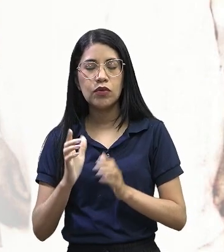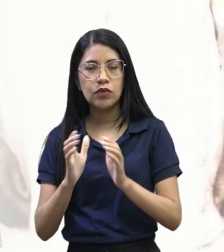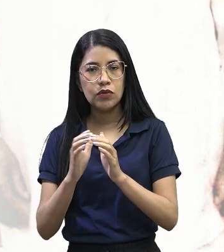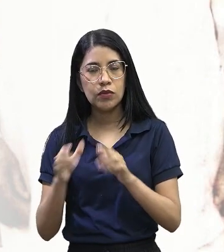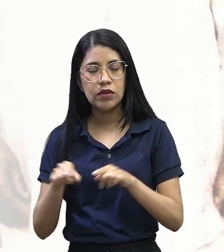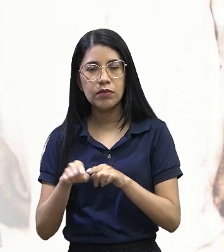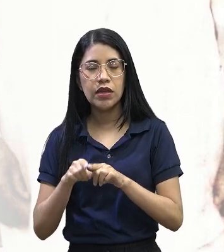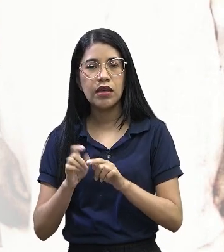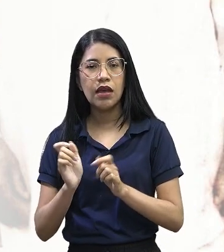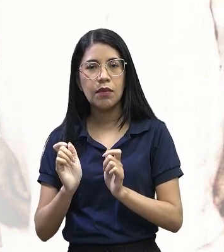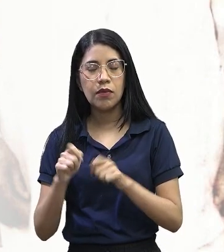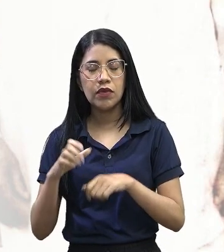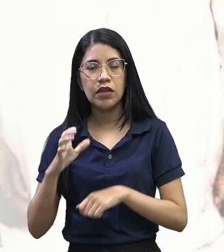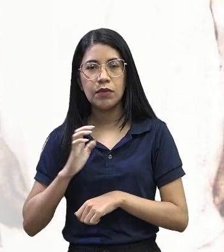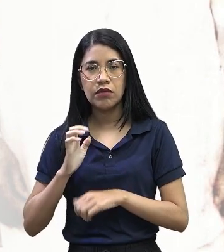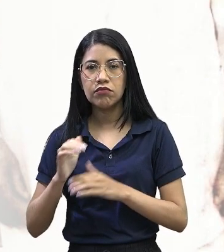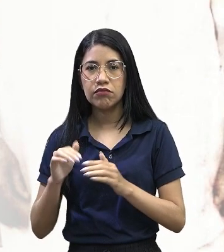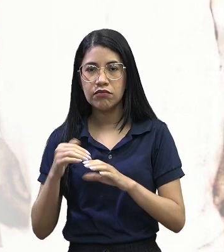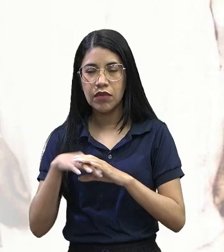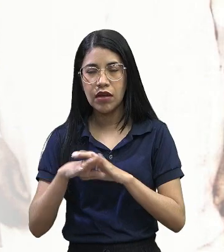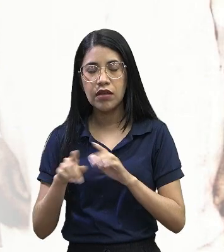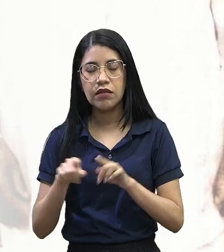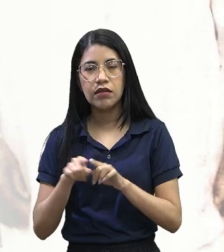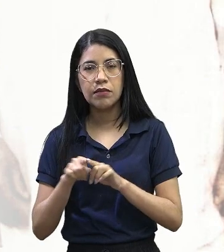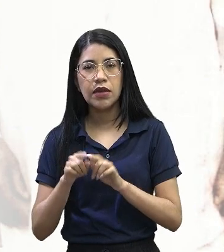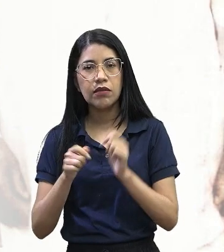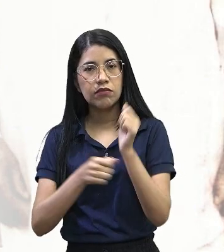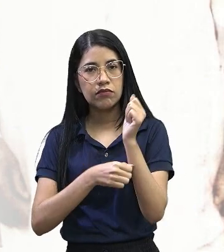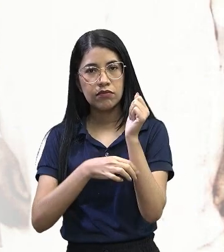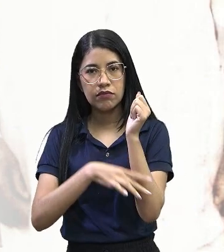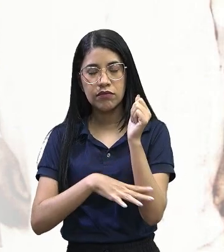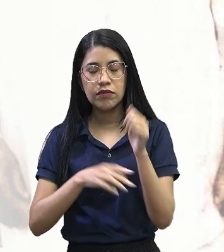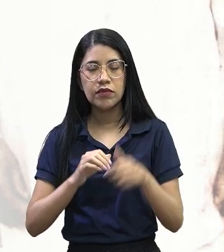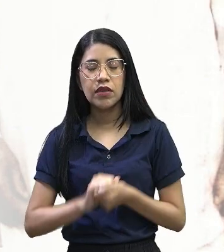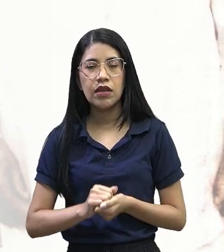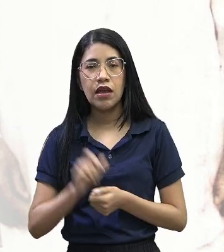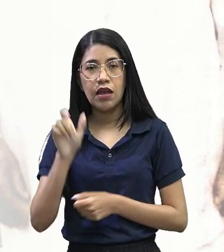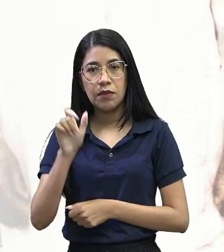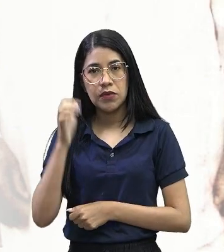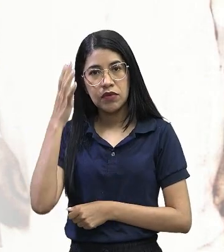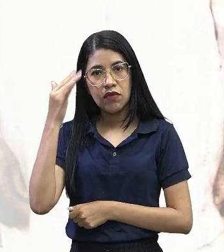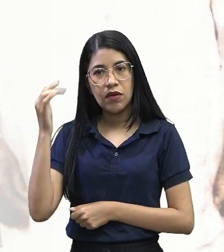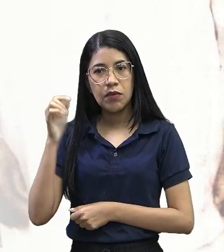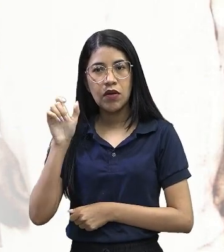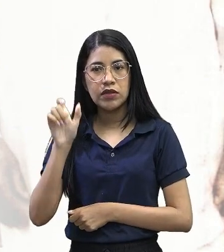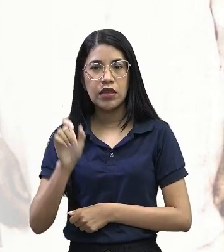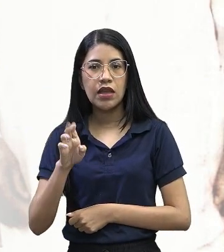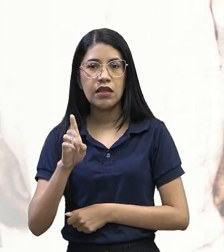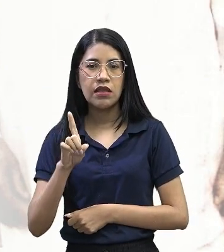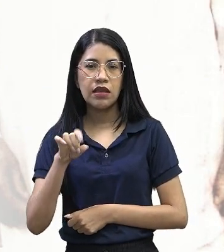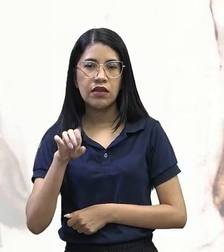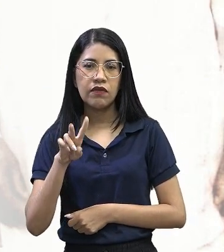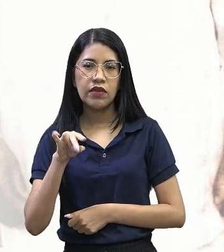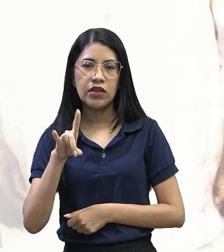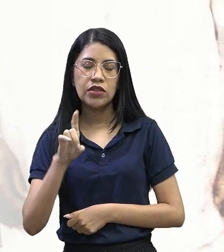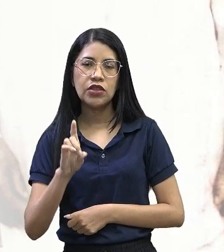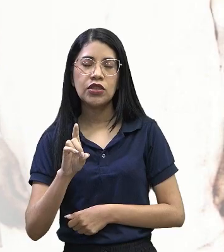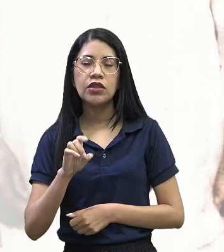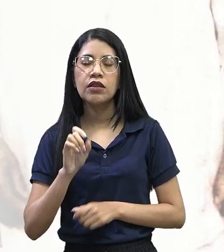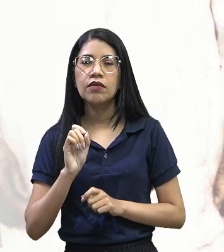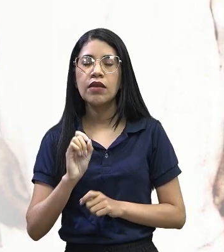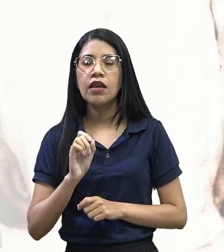enriqueceram explorando a borracha. Trouxe para vocês aqui a imagem de um famoso seringalista, David Bowman Hick, que era